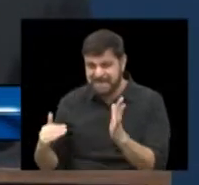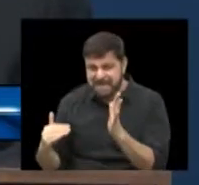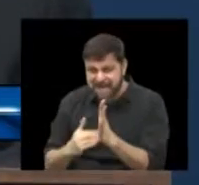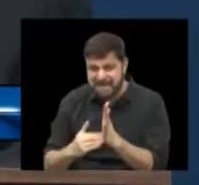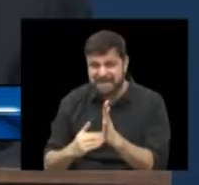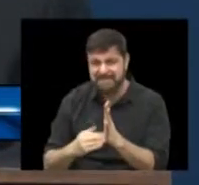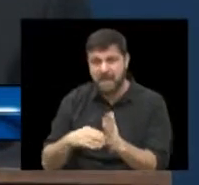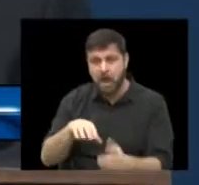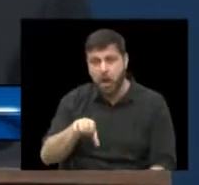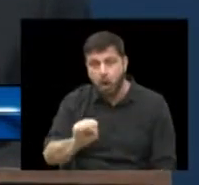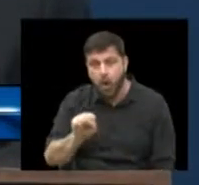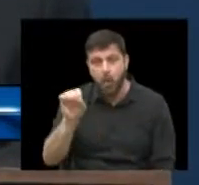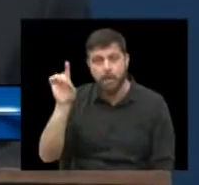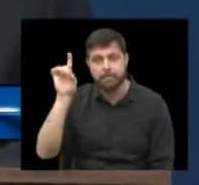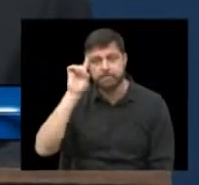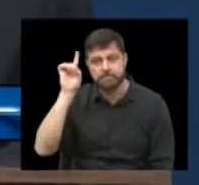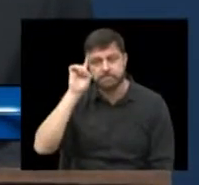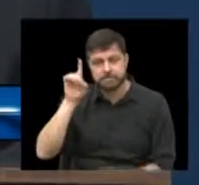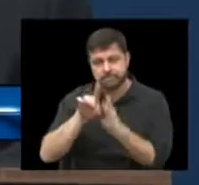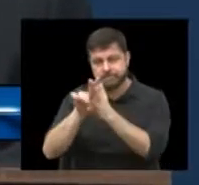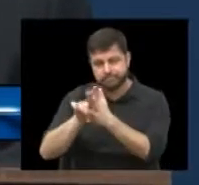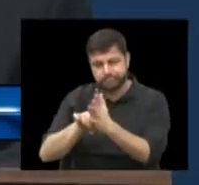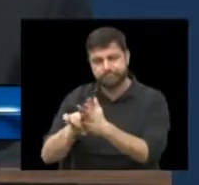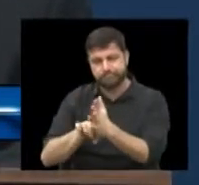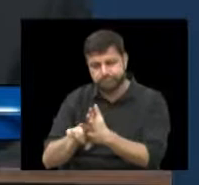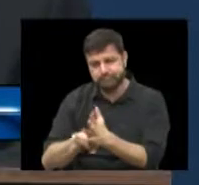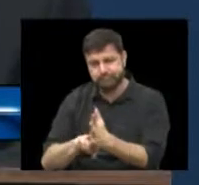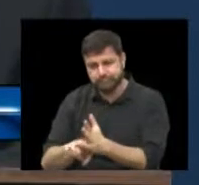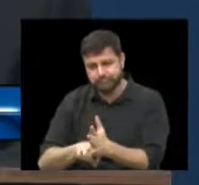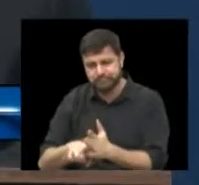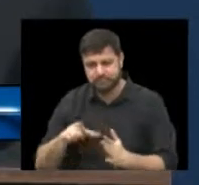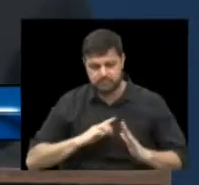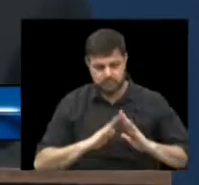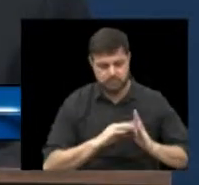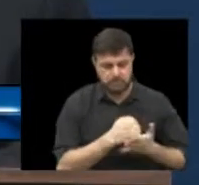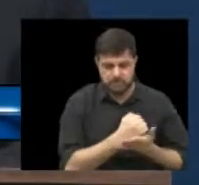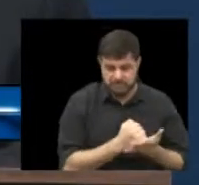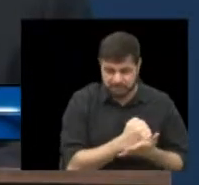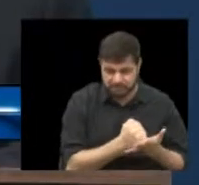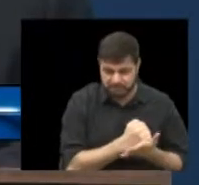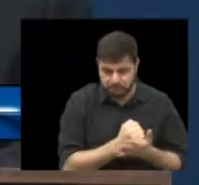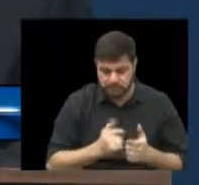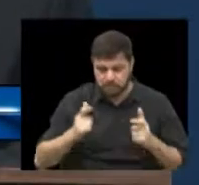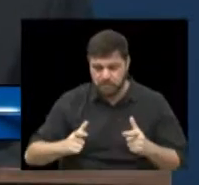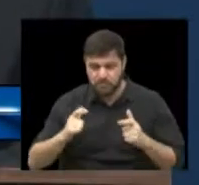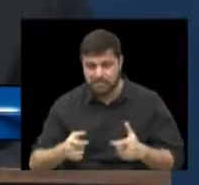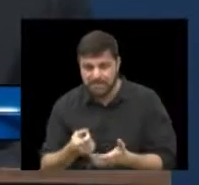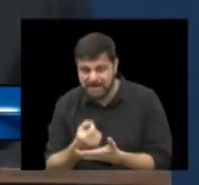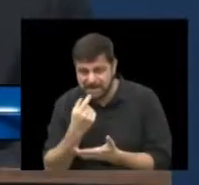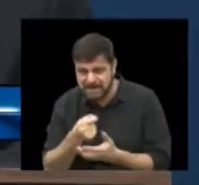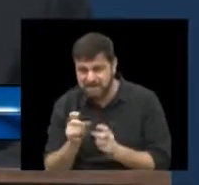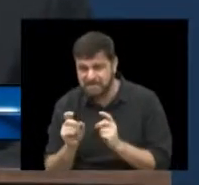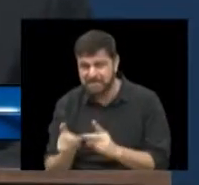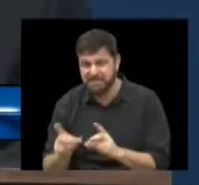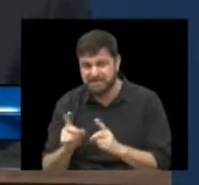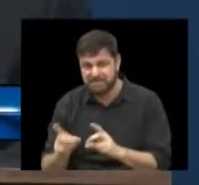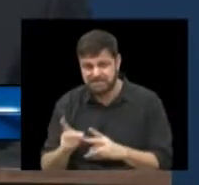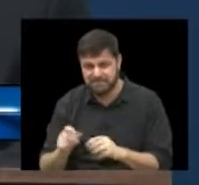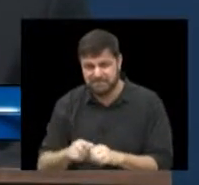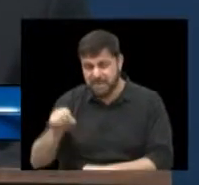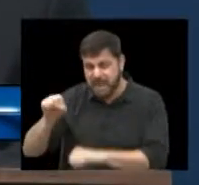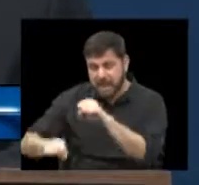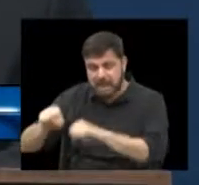indústrias farmacêuticas. Entre os estabelecimentos estão as drogarias, farmácias, comércio de artigos médicos, indústrias